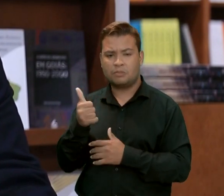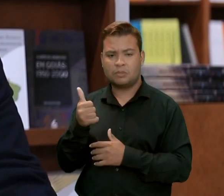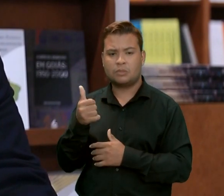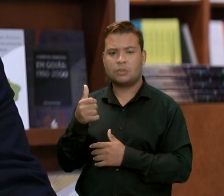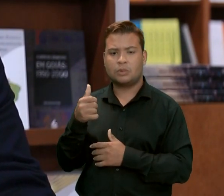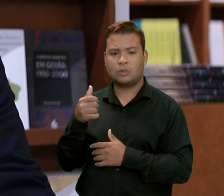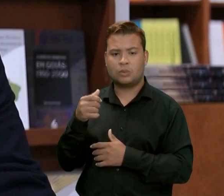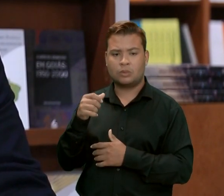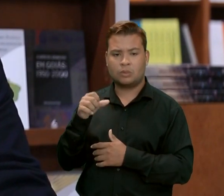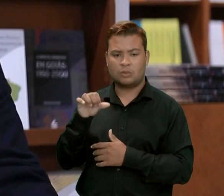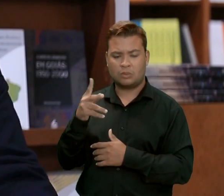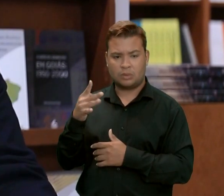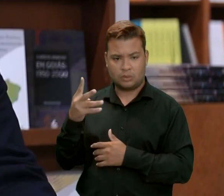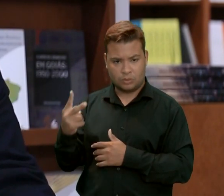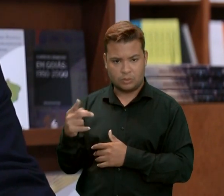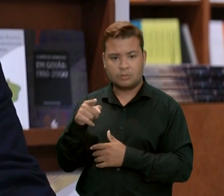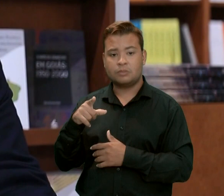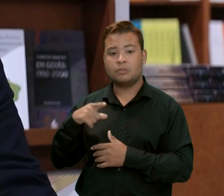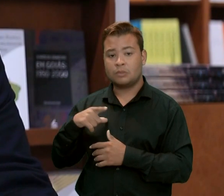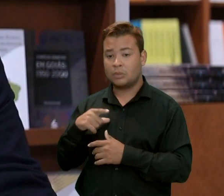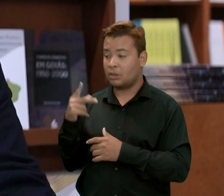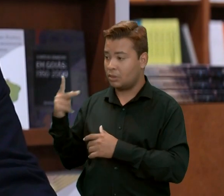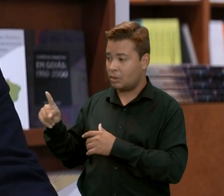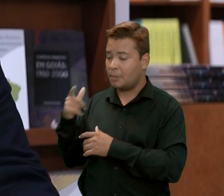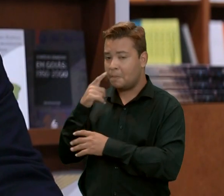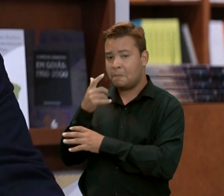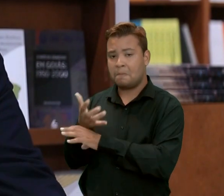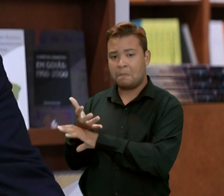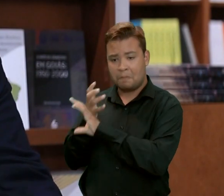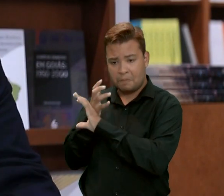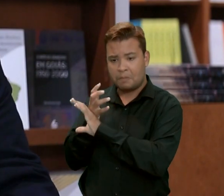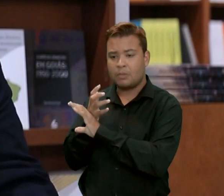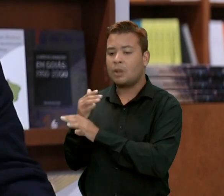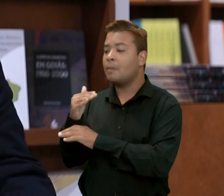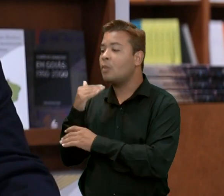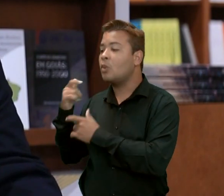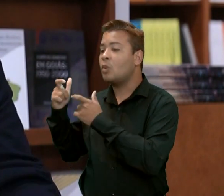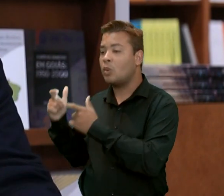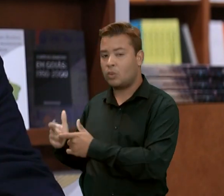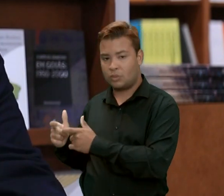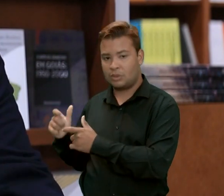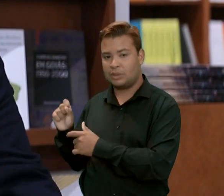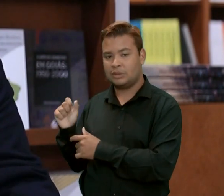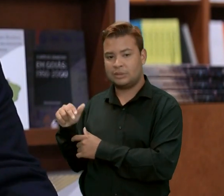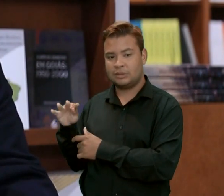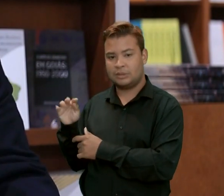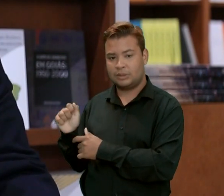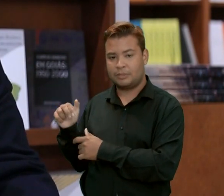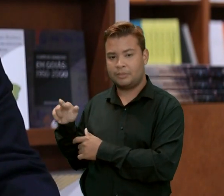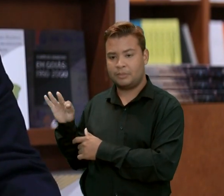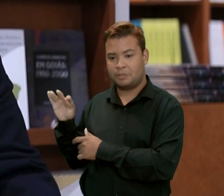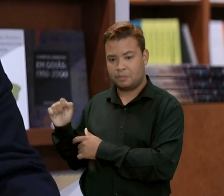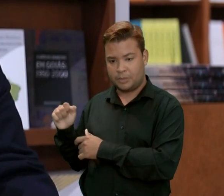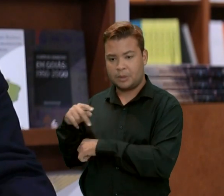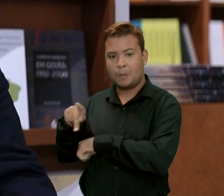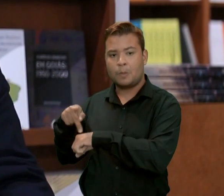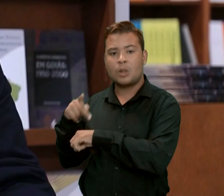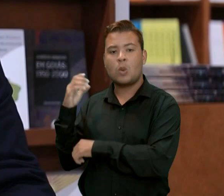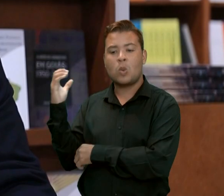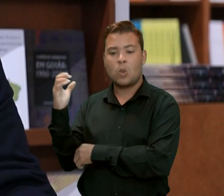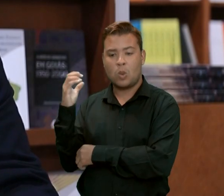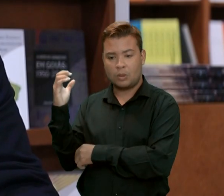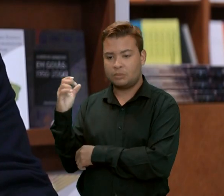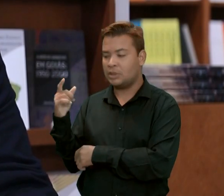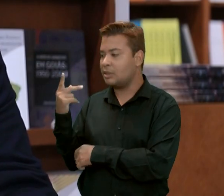Páez repatria os restos mortais de Simão Bolívar, que morreu no exílio, na região de Santa Marta, na Colômbia, e o retorno desses